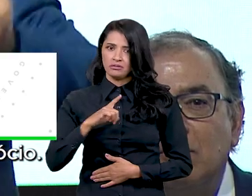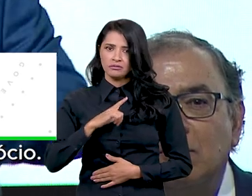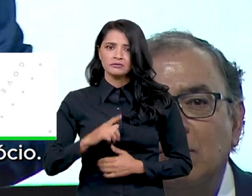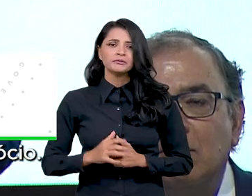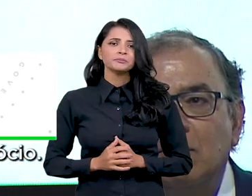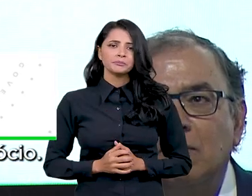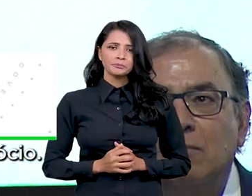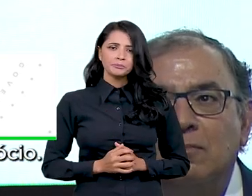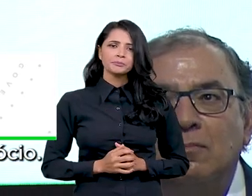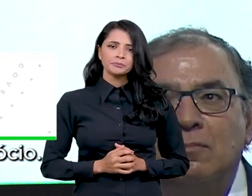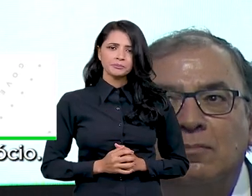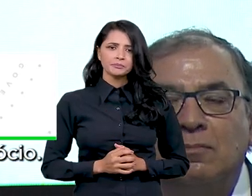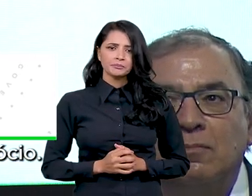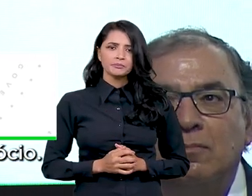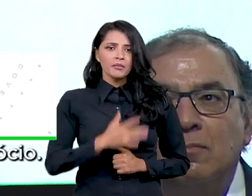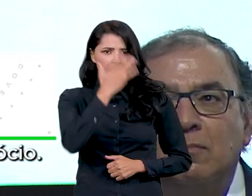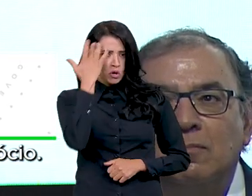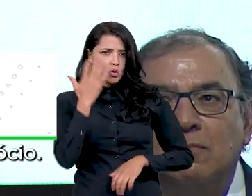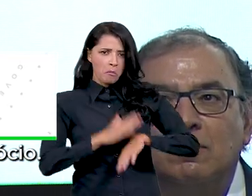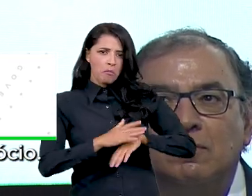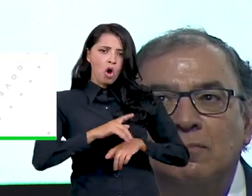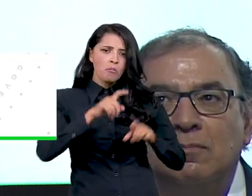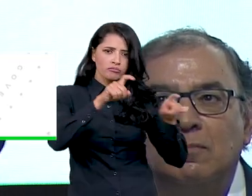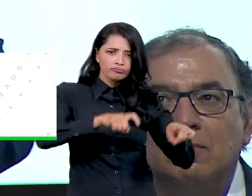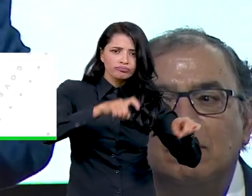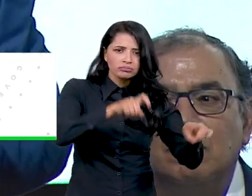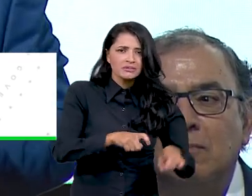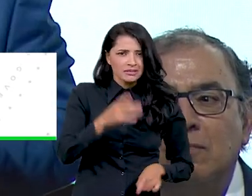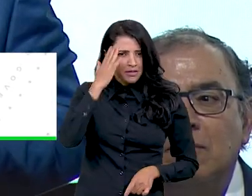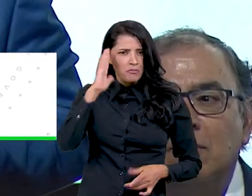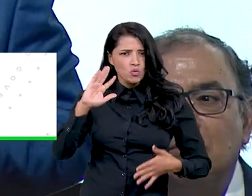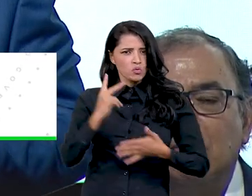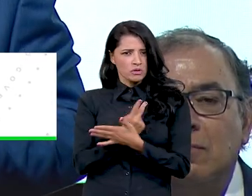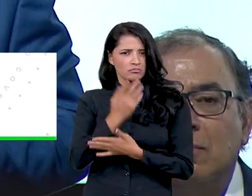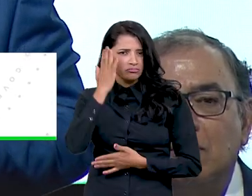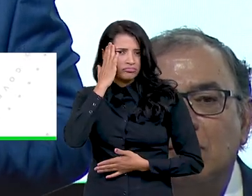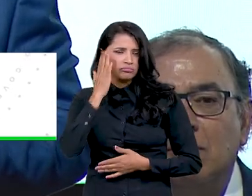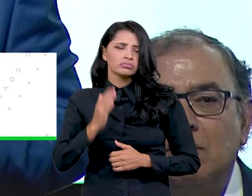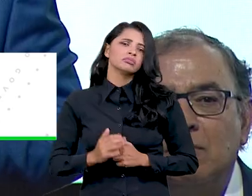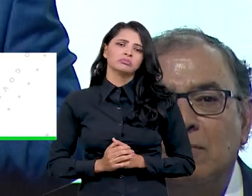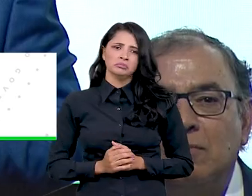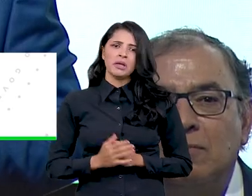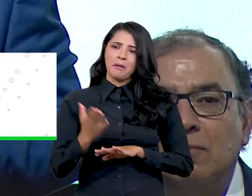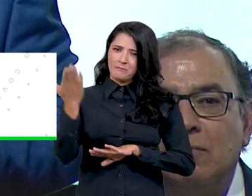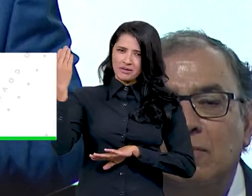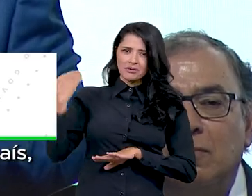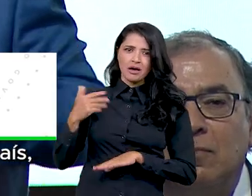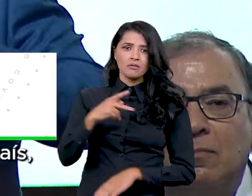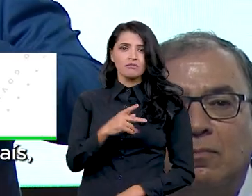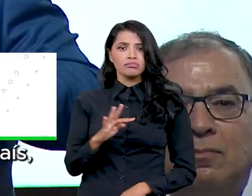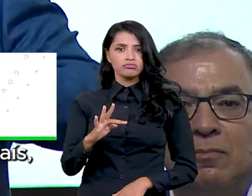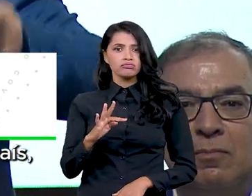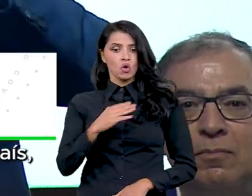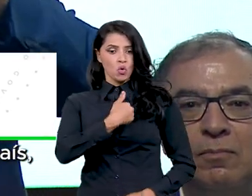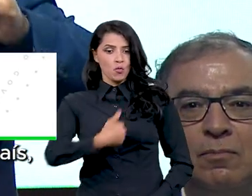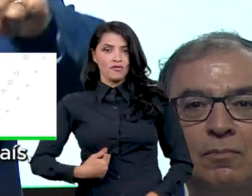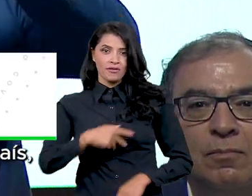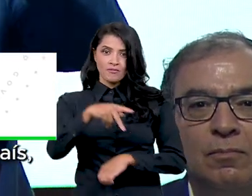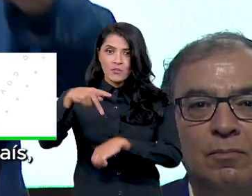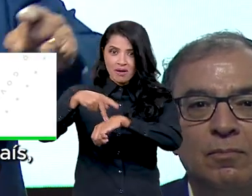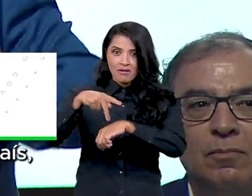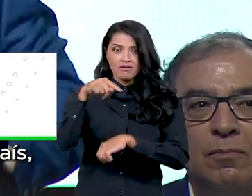de toda a história do agronegócio. Quem é da agricultura sabe o que aconteceu. No tempo em que o